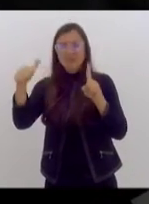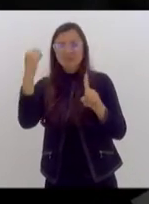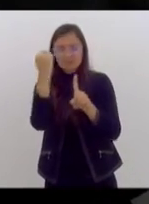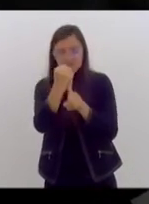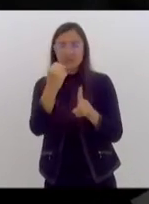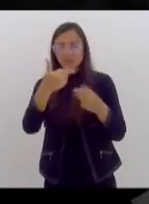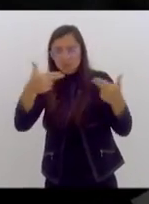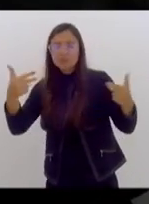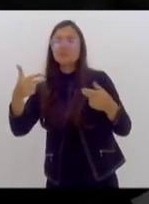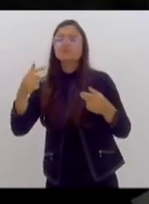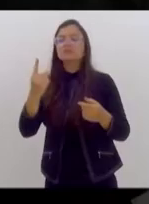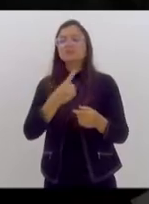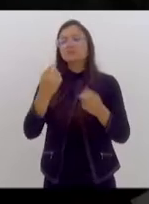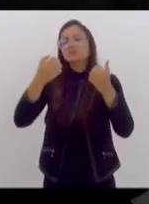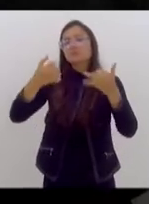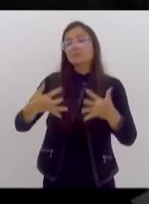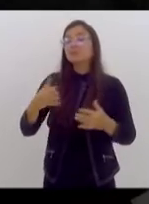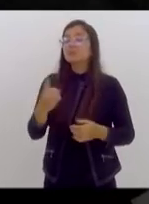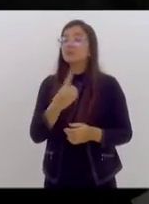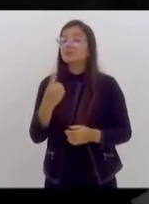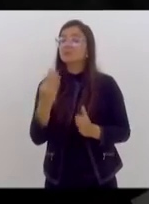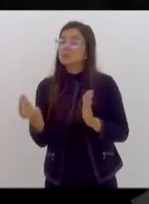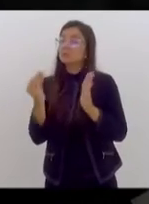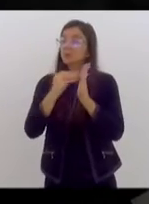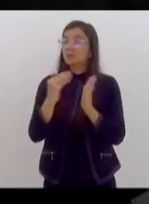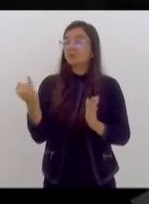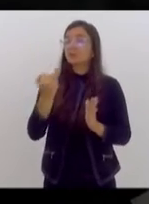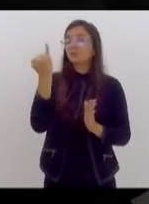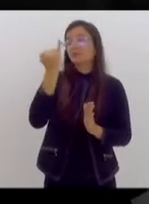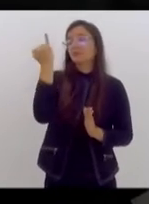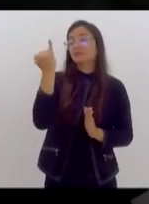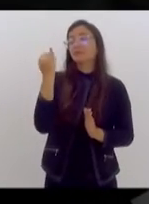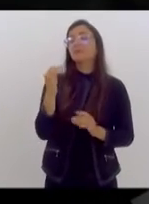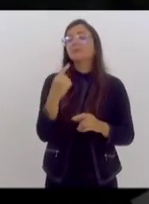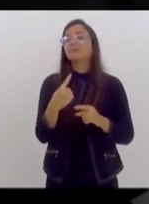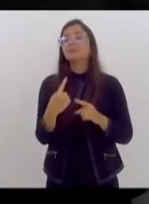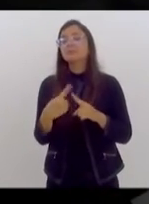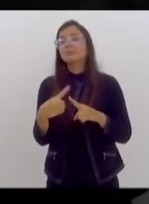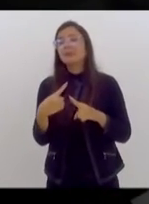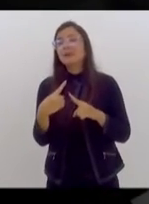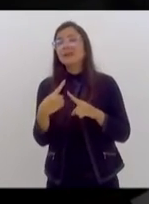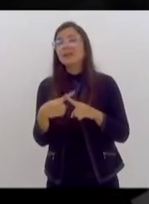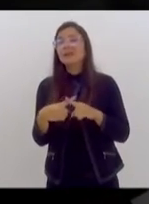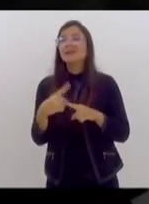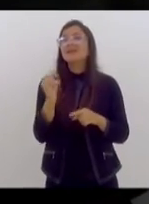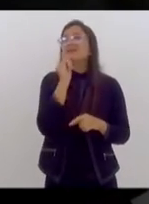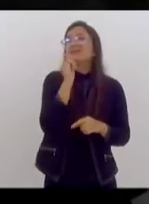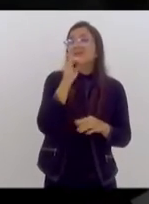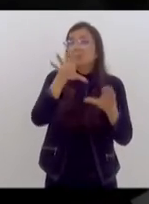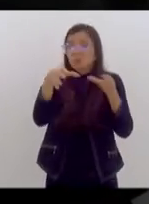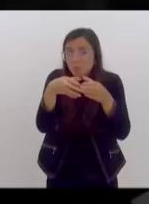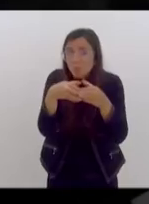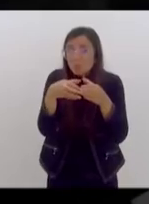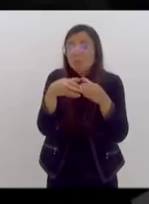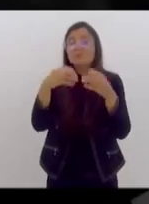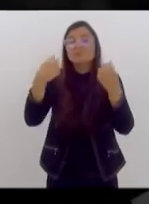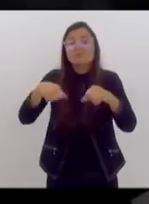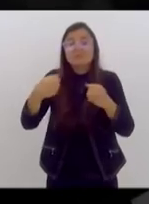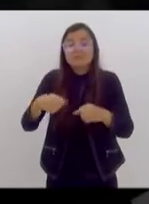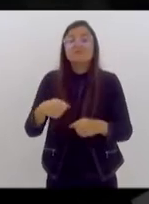é e da intolerância também né a gente coloque as comissões permanentes como fiéis